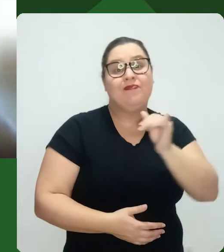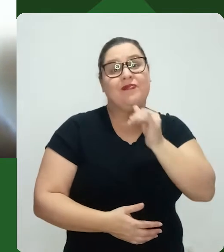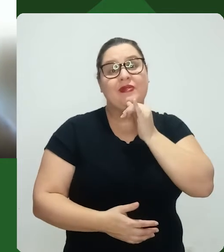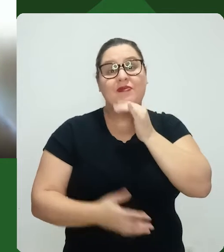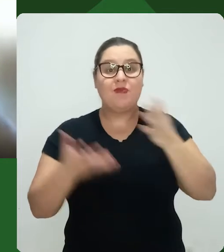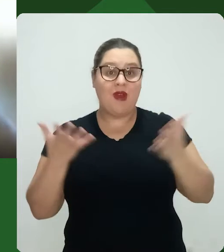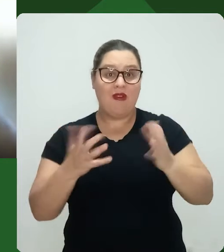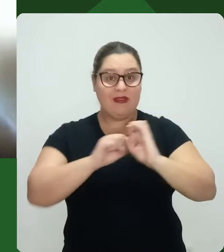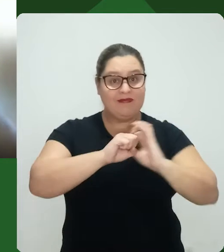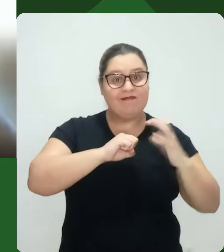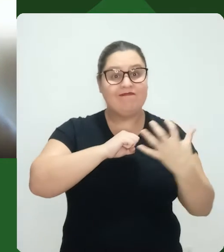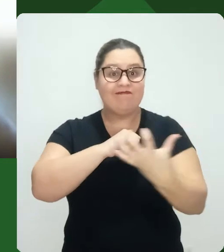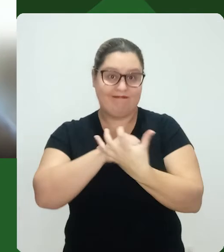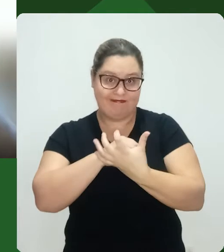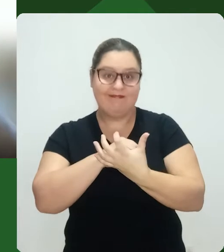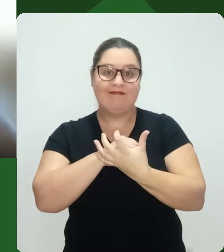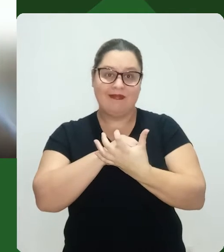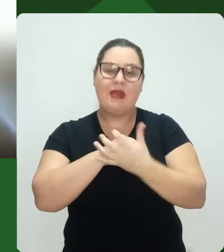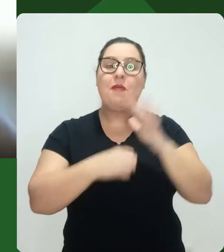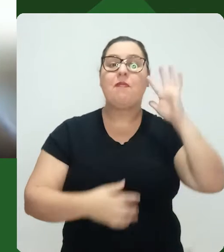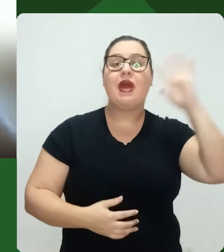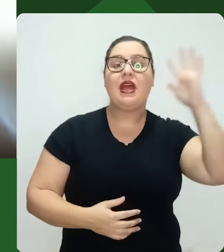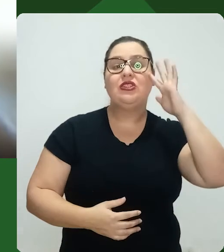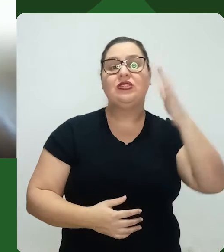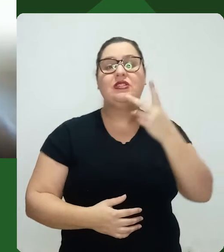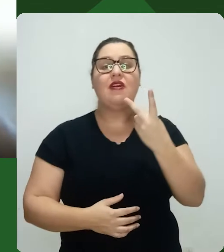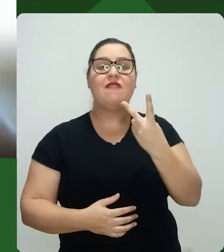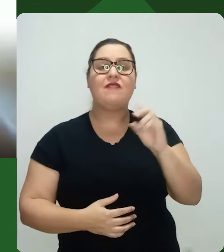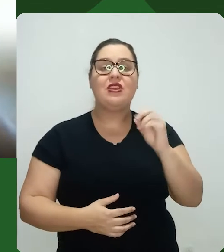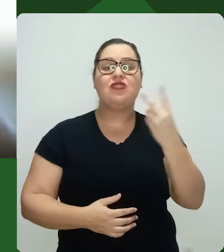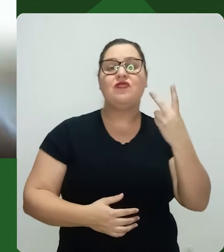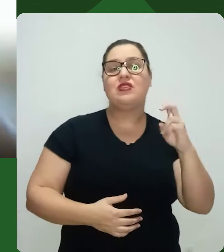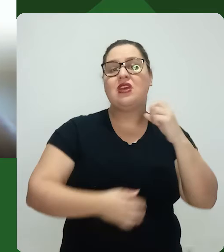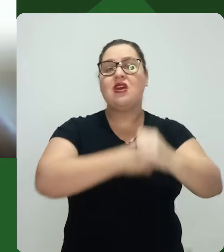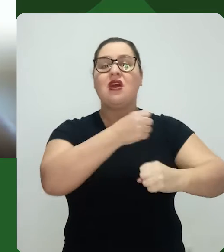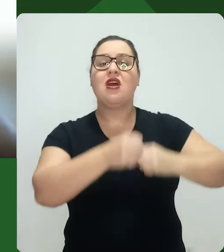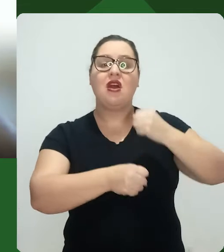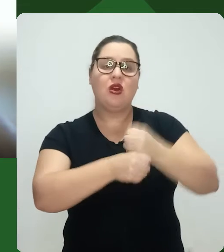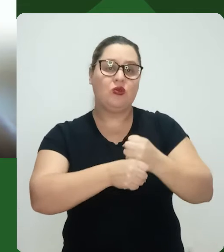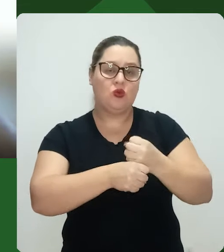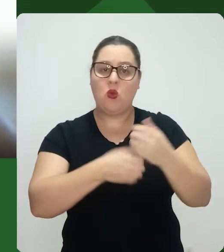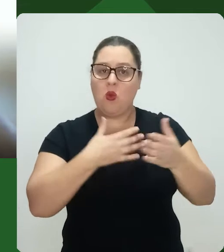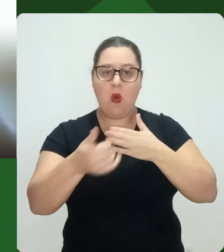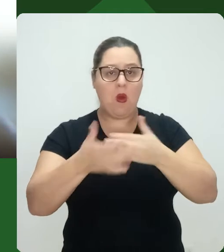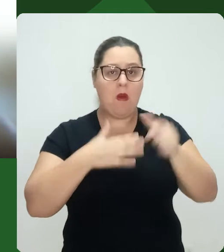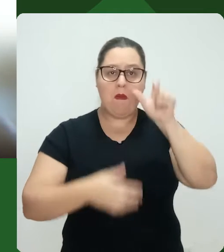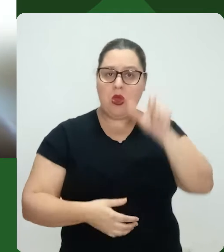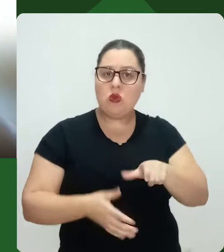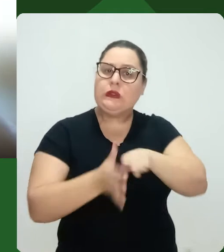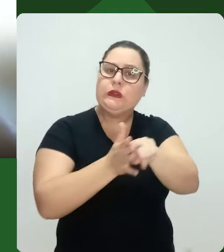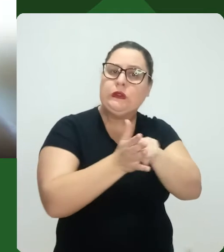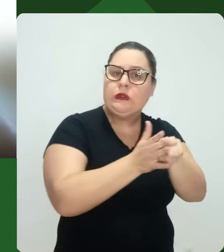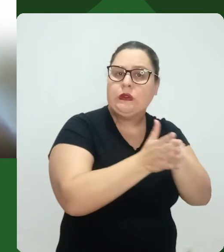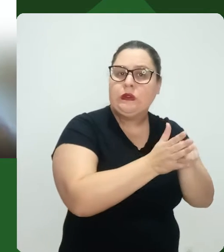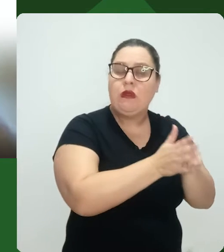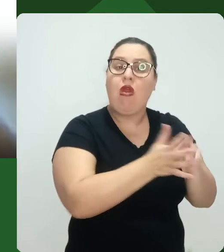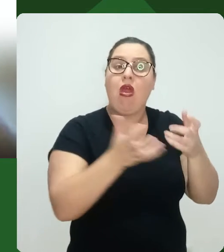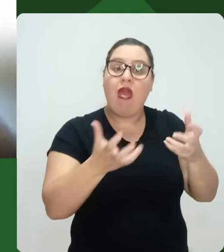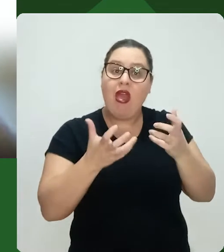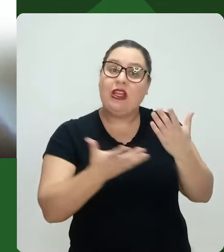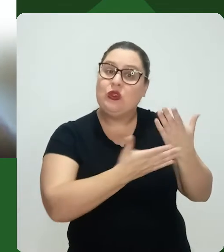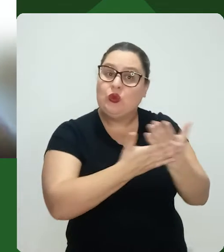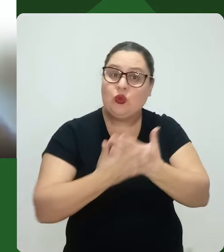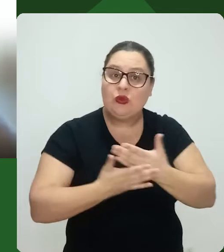falar por exemplo, vamos usar um exemplo bem atual, né, que é o exemplo da pandemia. Digamos que daqui a 20, 25